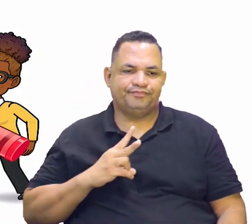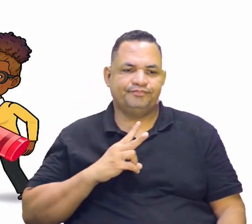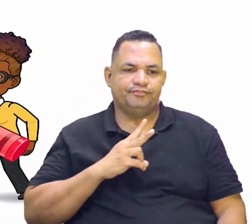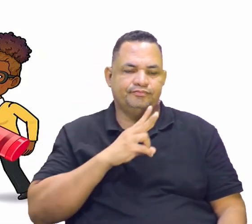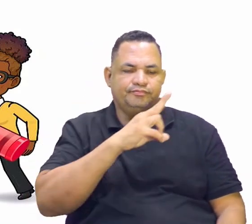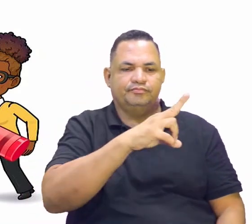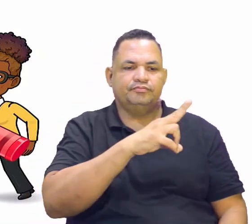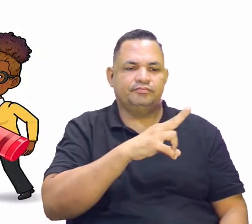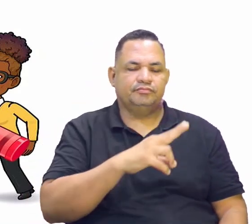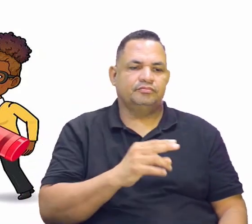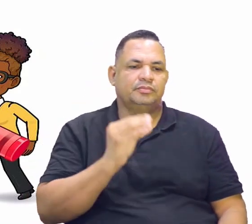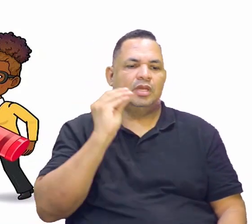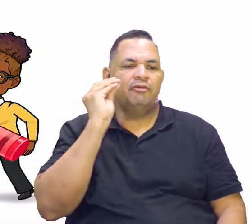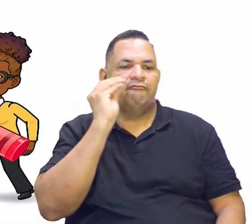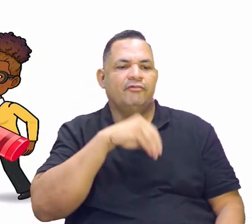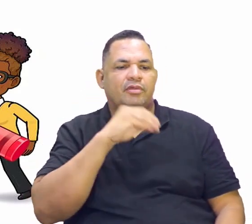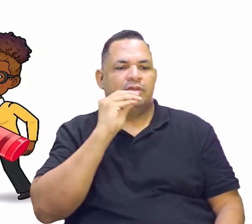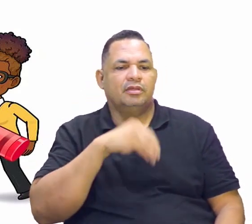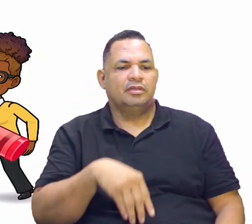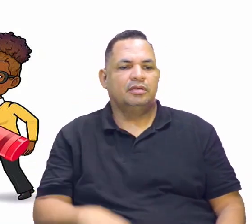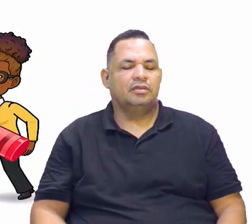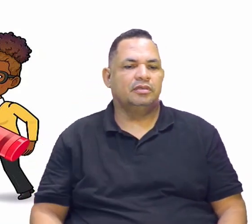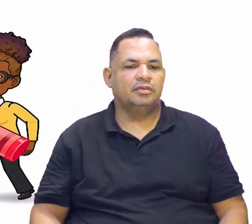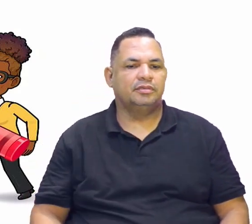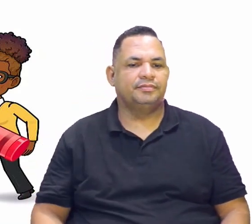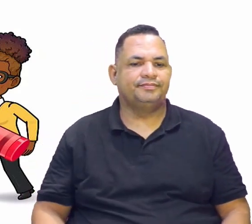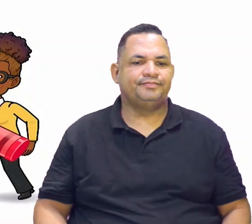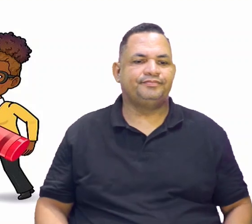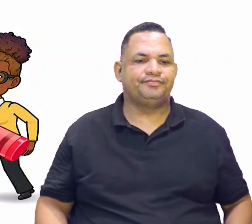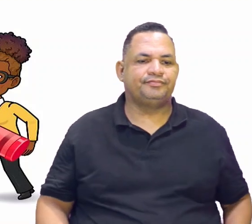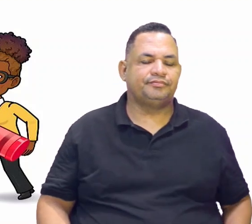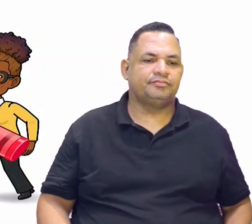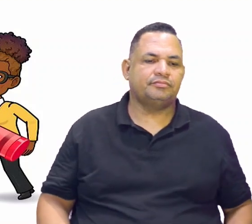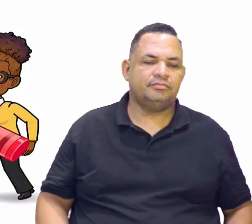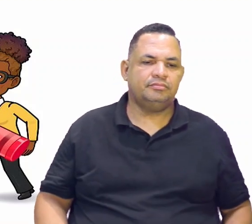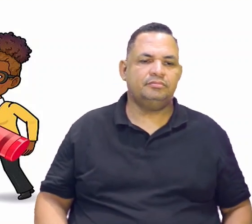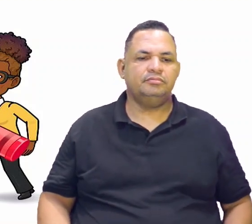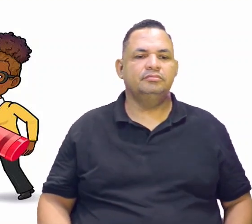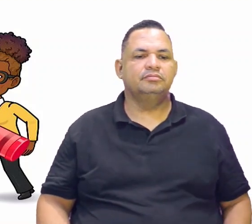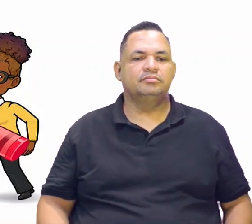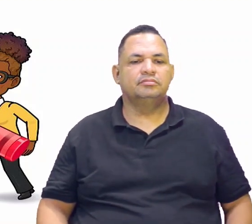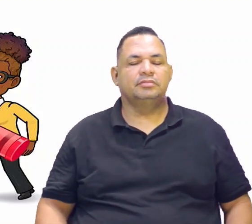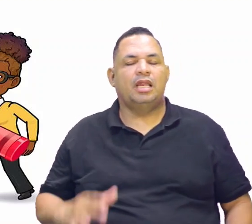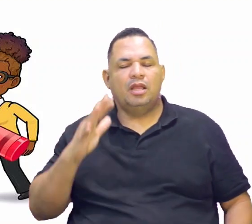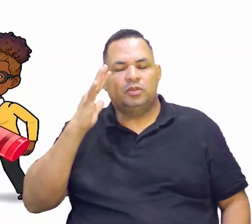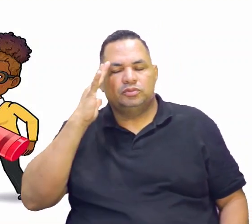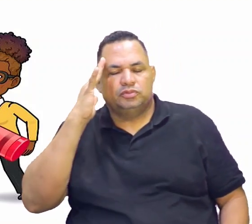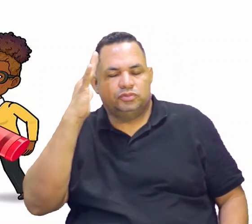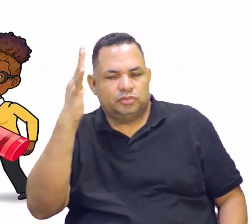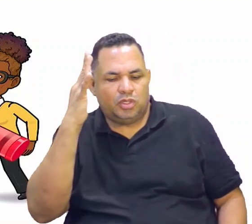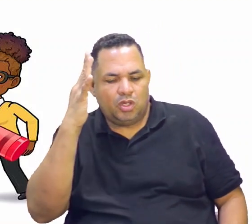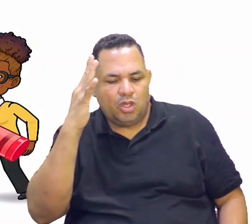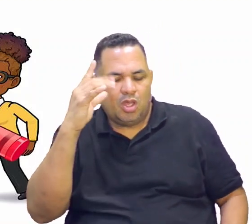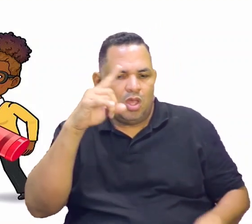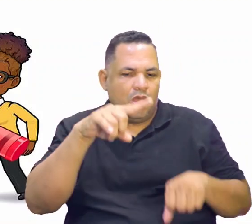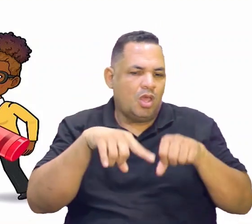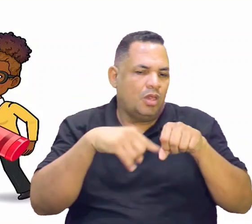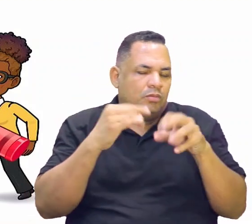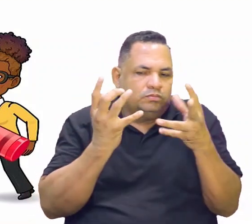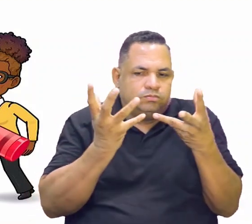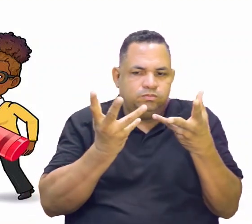da fragilidade. Exatamente. Ali ele fala, olha, o sonho, a loucura,